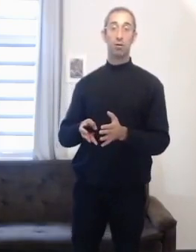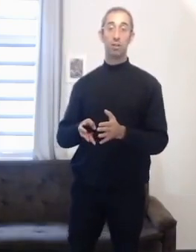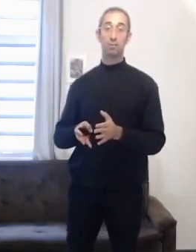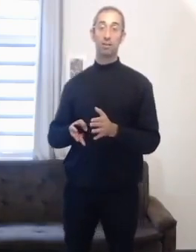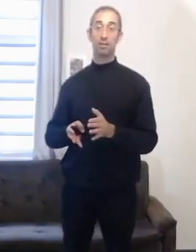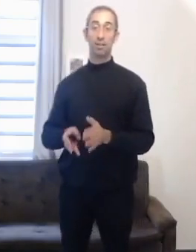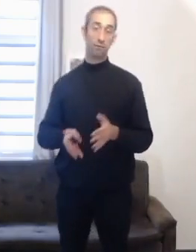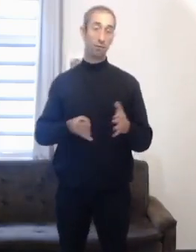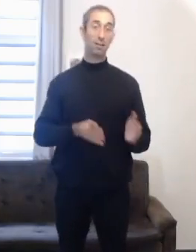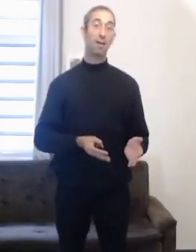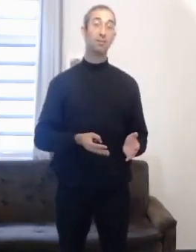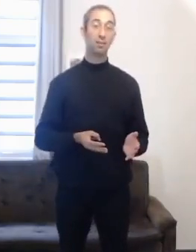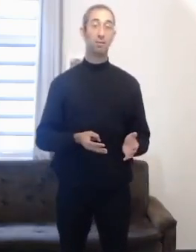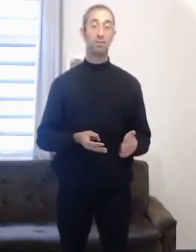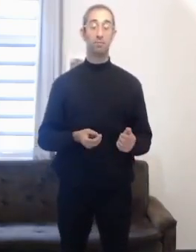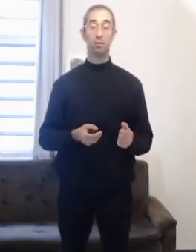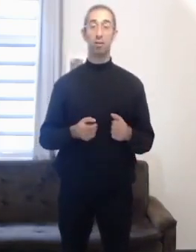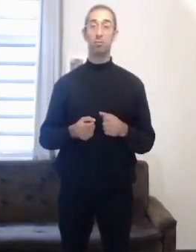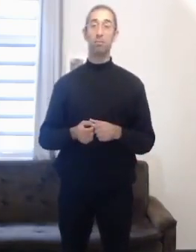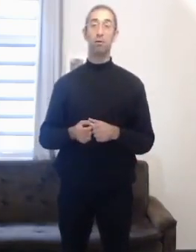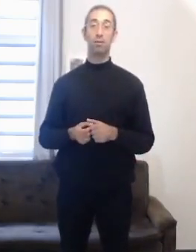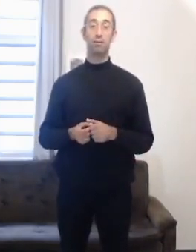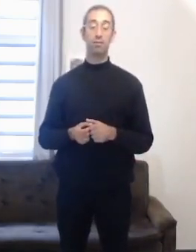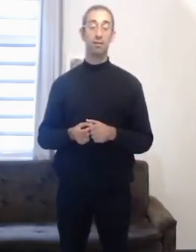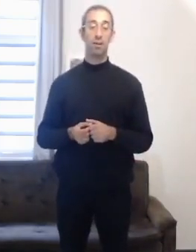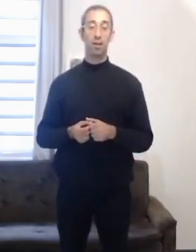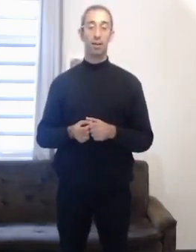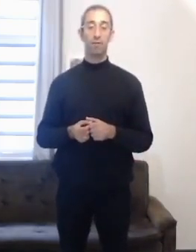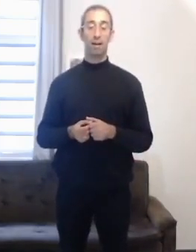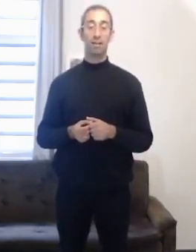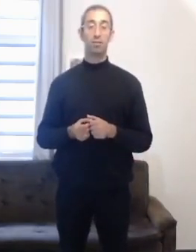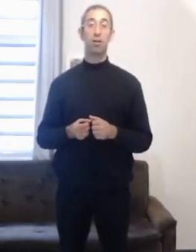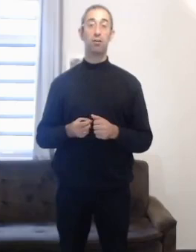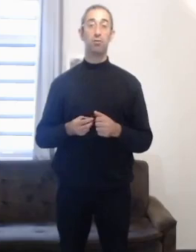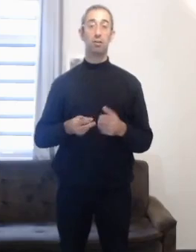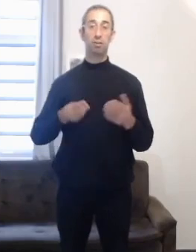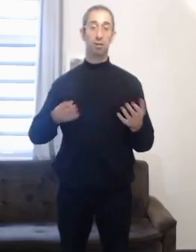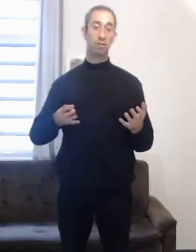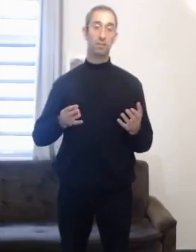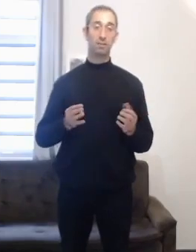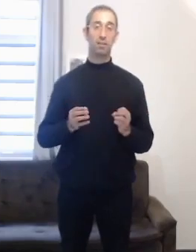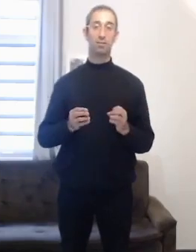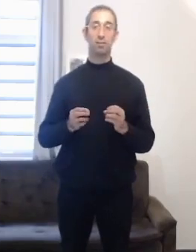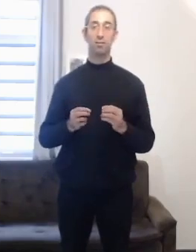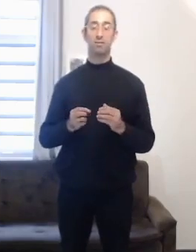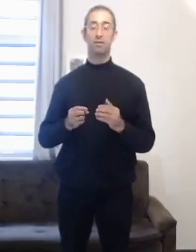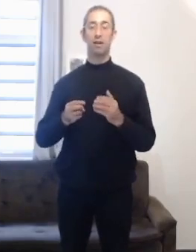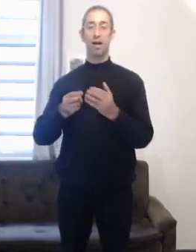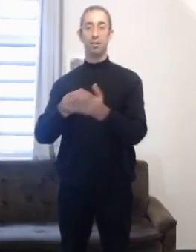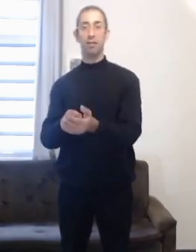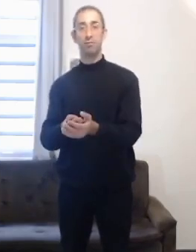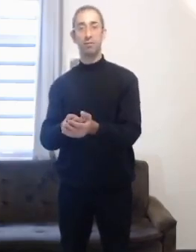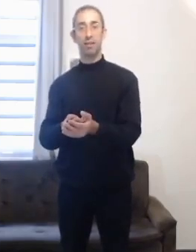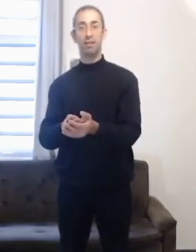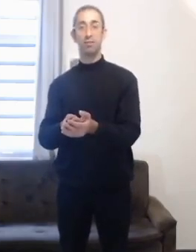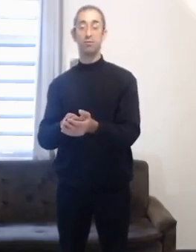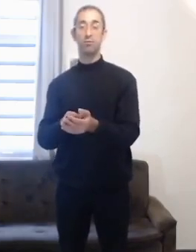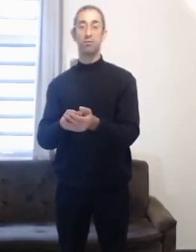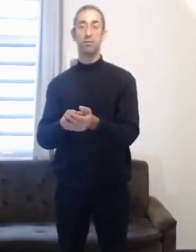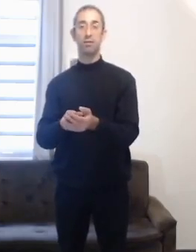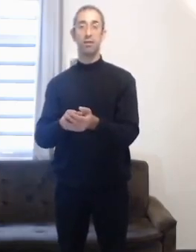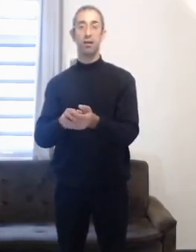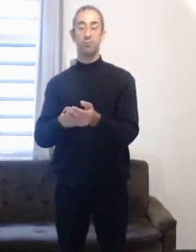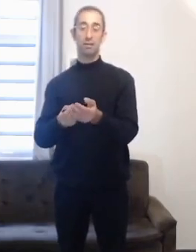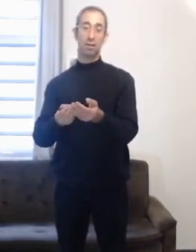confirmadas quanto elas podem ser refutadas também. Você pode ter uma hipótese e falar assim, olha, no início da nossa pesquisa nós achávamos que era